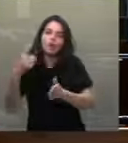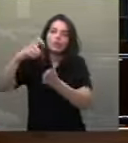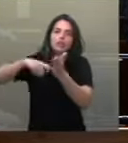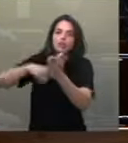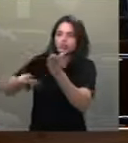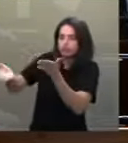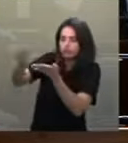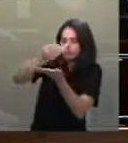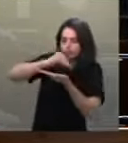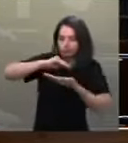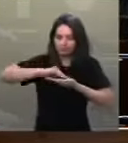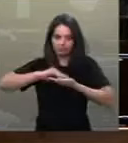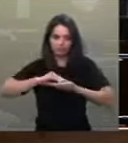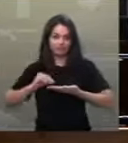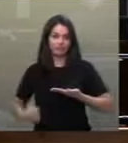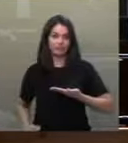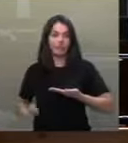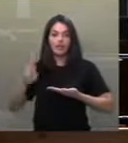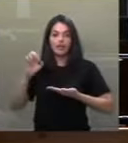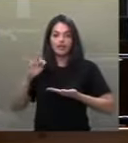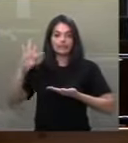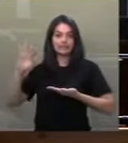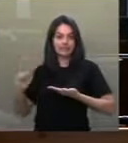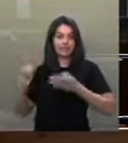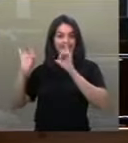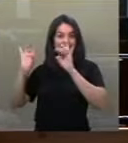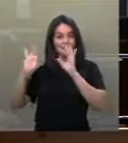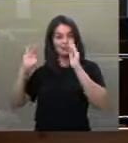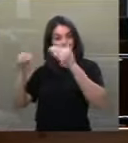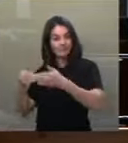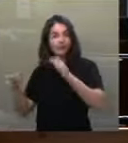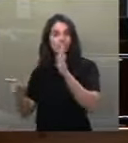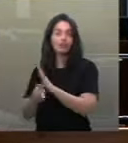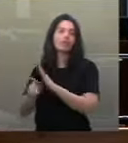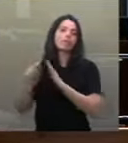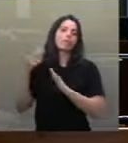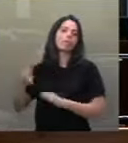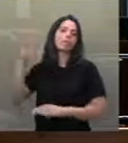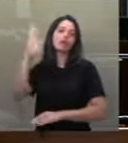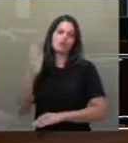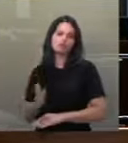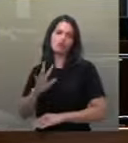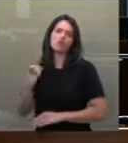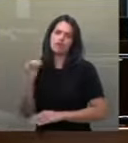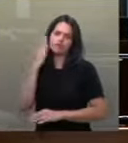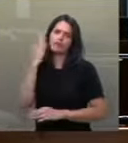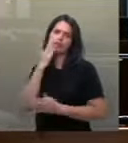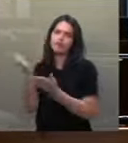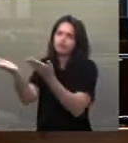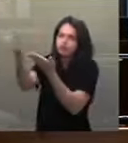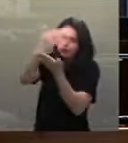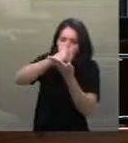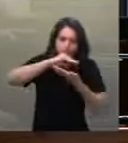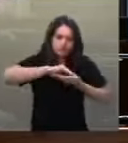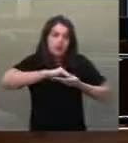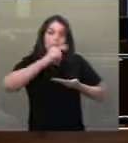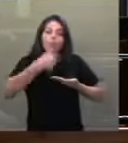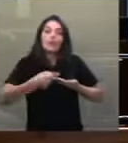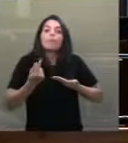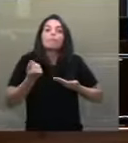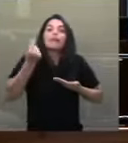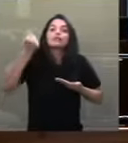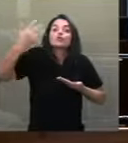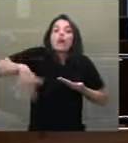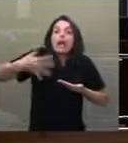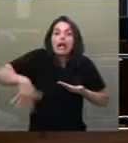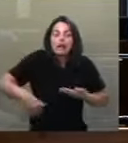No caso nosso, de receitas extraordinárias auferidas pelo Estado brasileiro justamente em função dos preços altos. Importa verificar